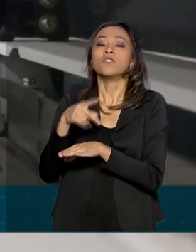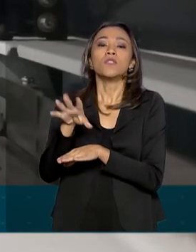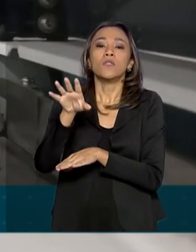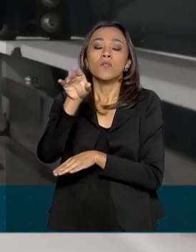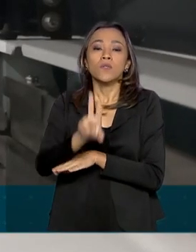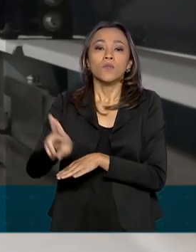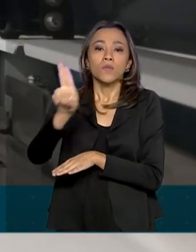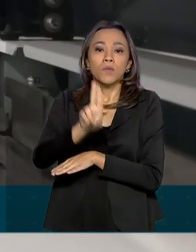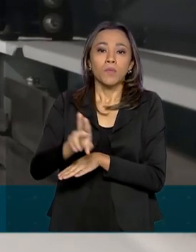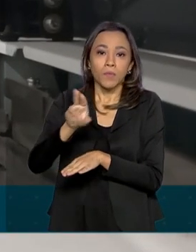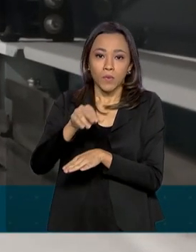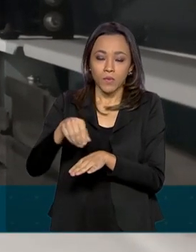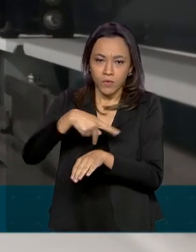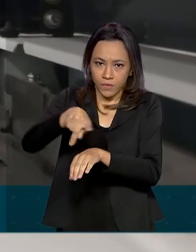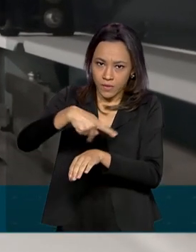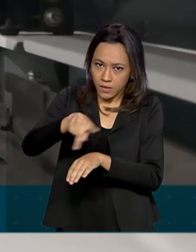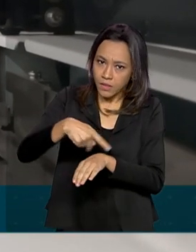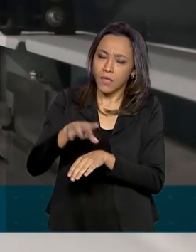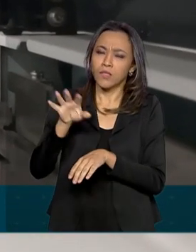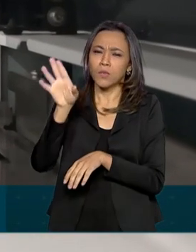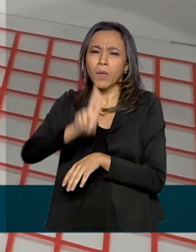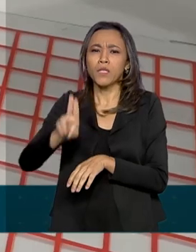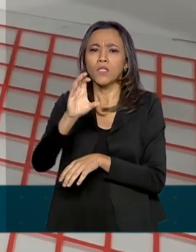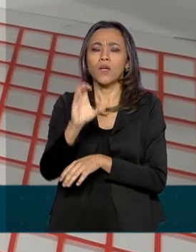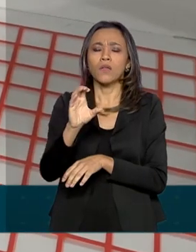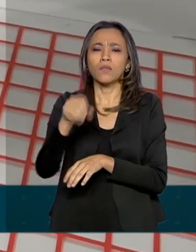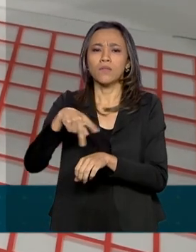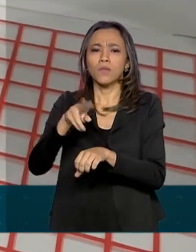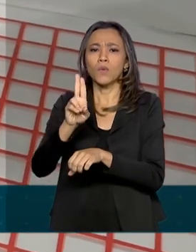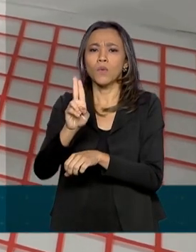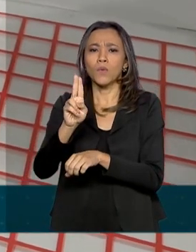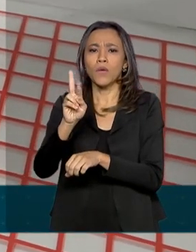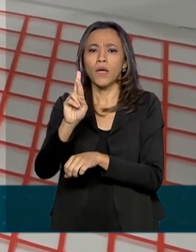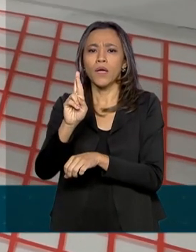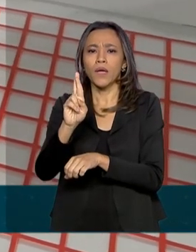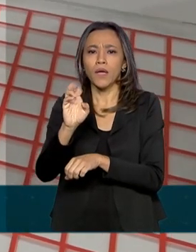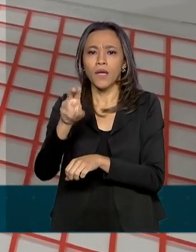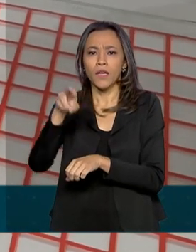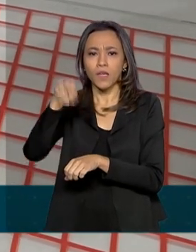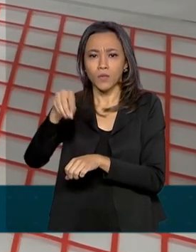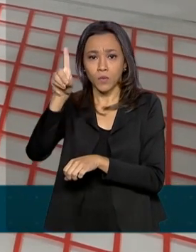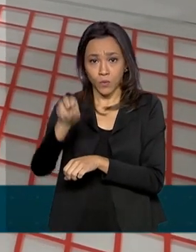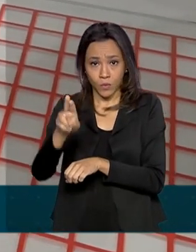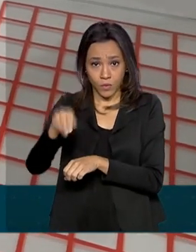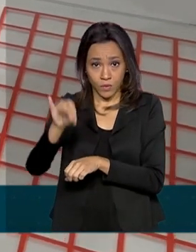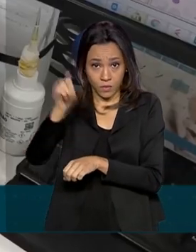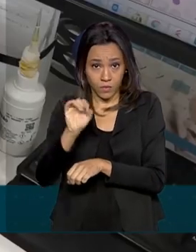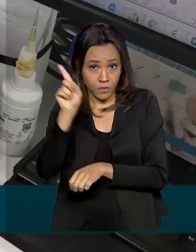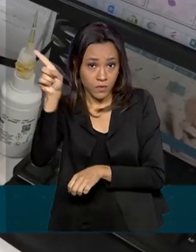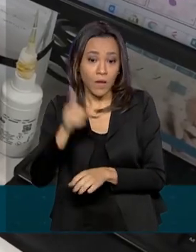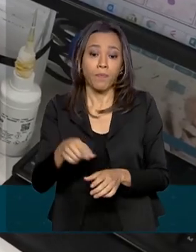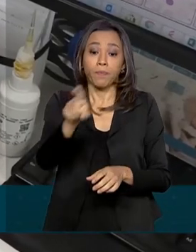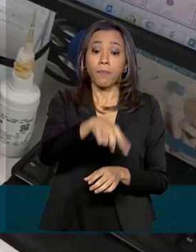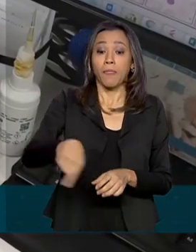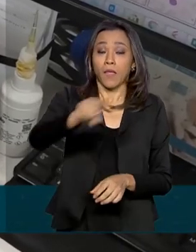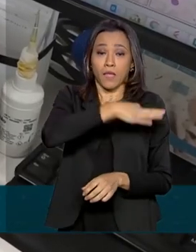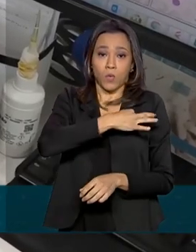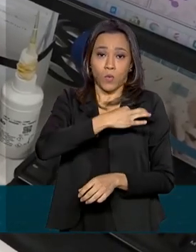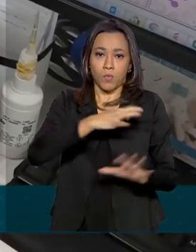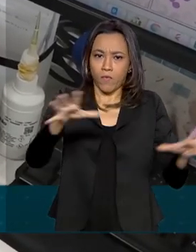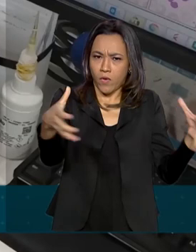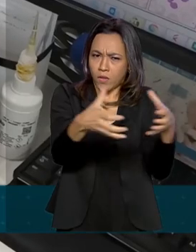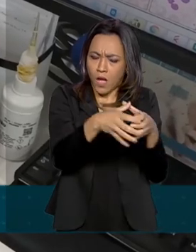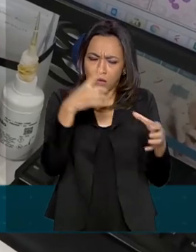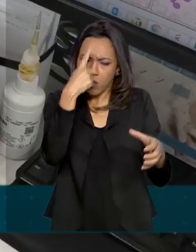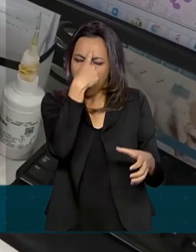fase clínica, a mais avançada, num total de 141 cadastradas pela Organização Mundial de Saúde. Os voluntários têm o